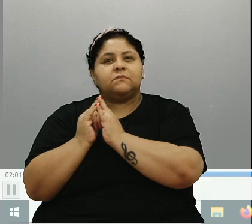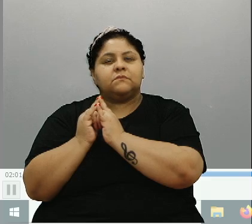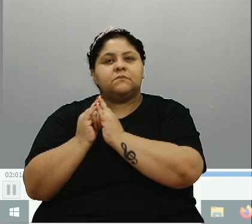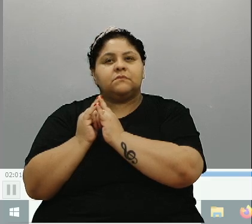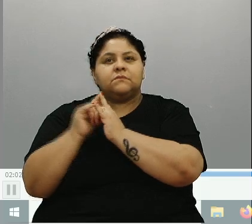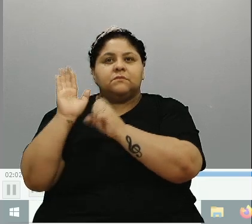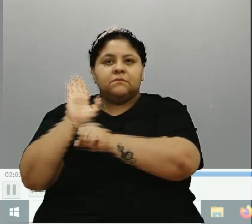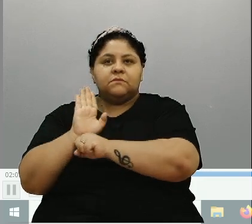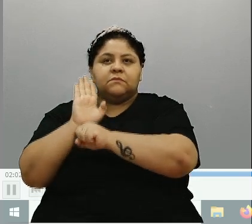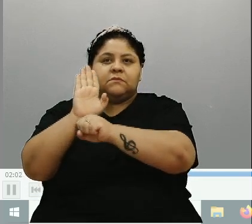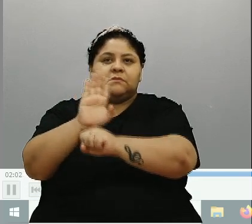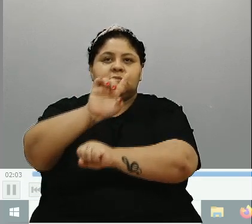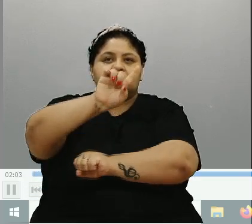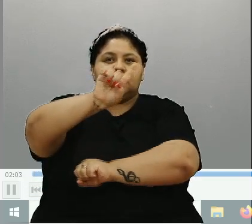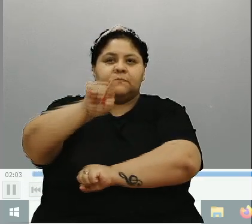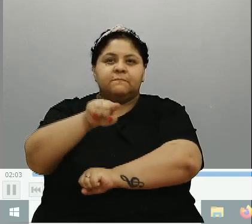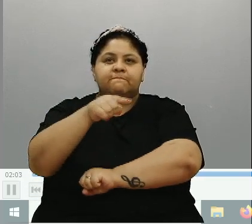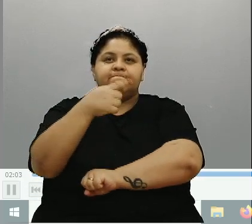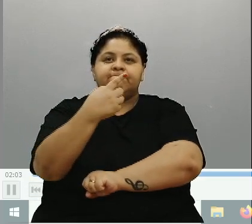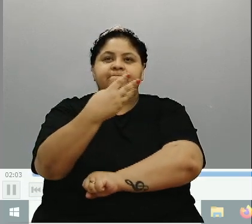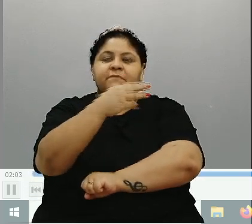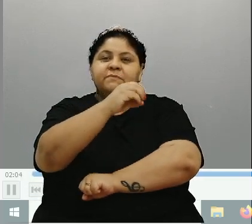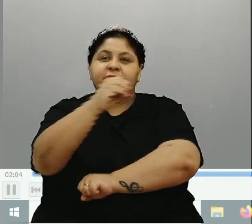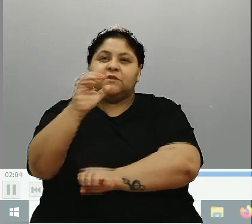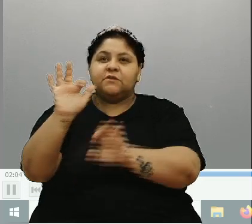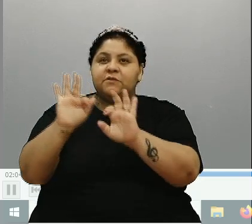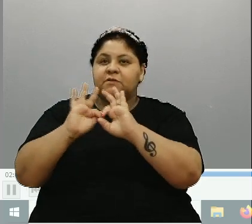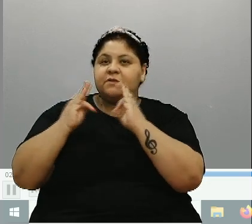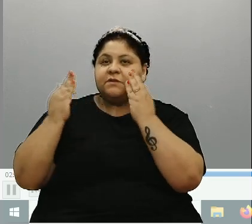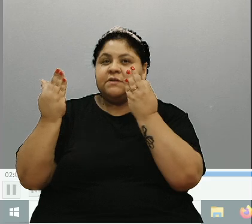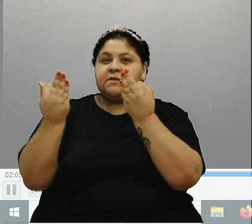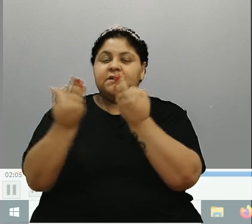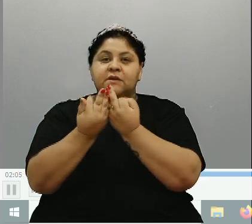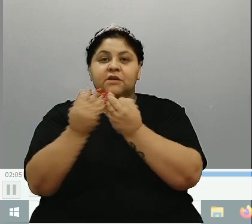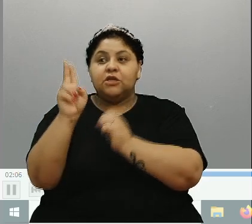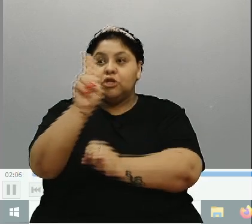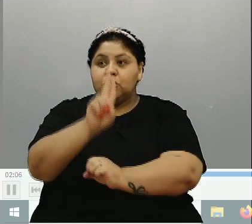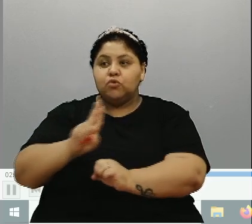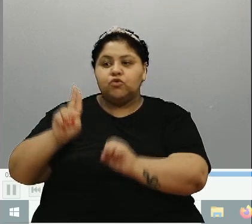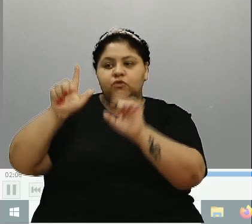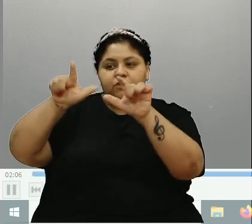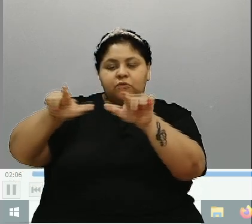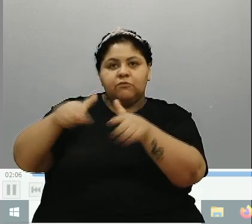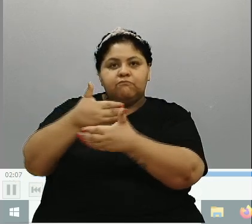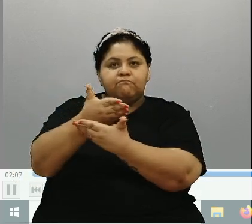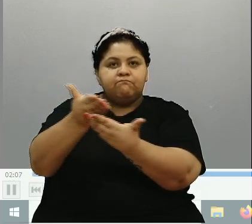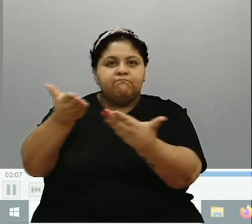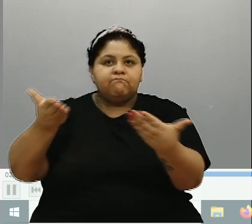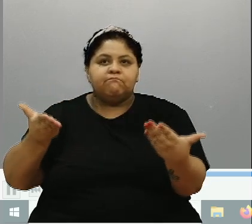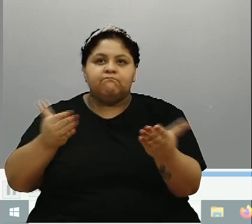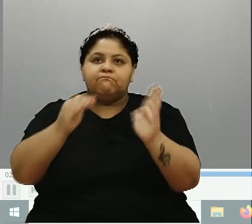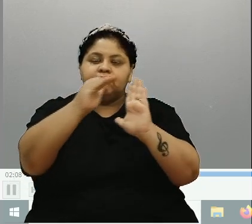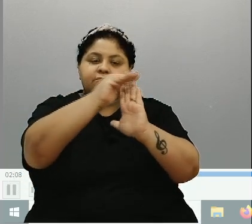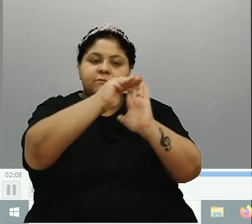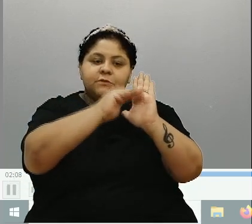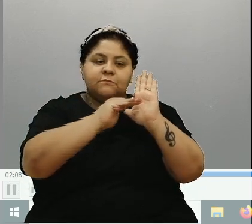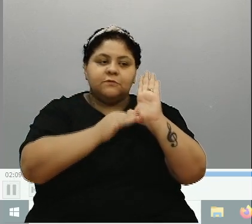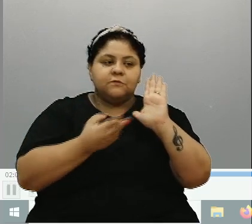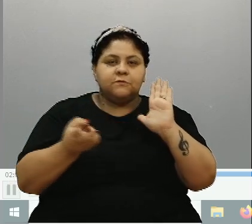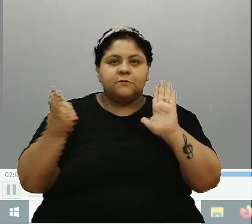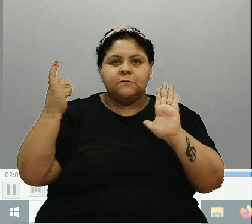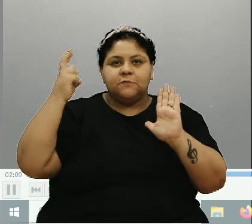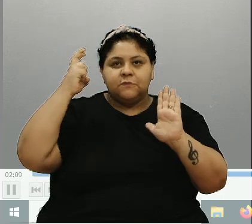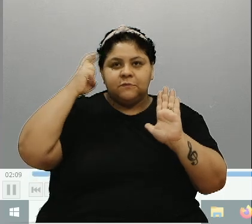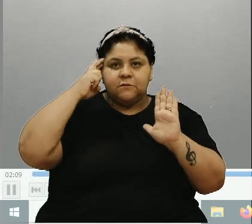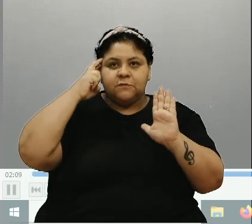beneficia 1.300 famílias que usufruem desse espaço, usufruem da programação cultural, que